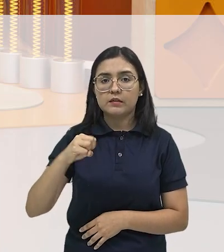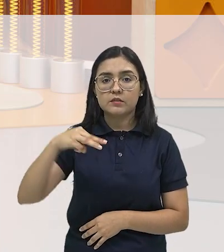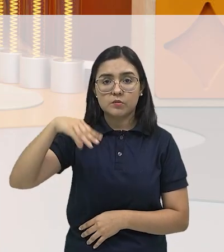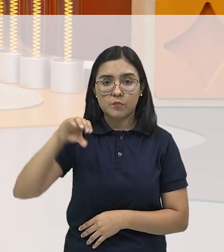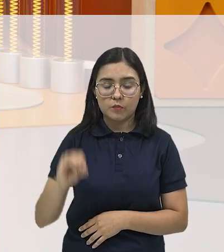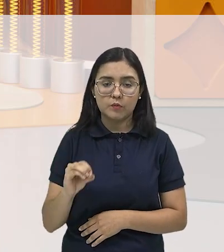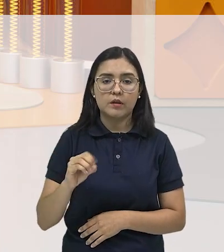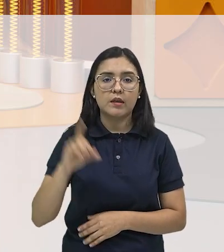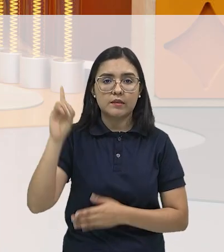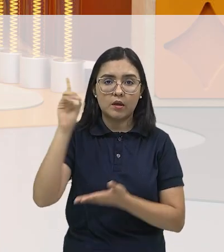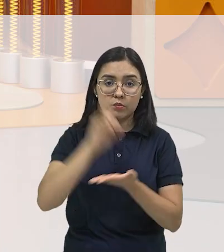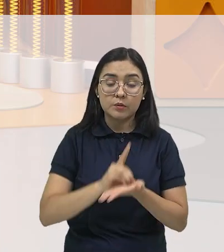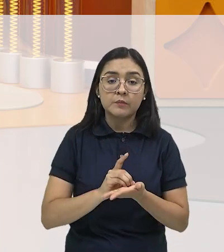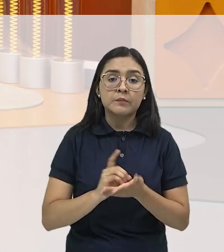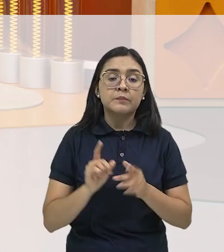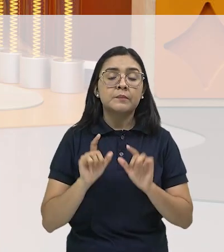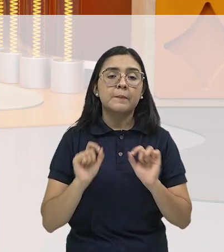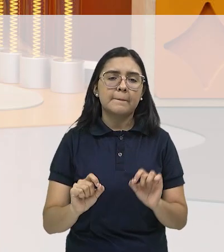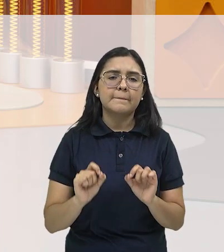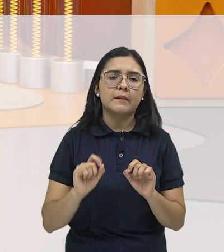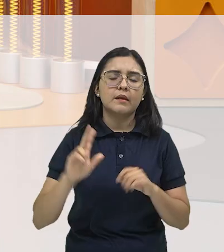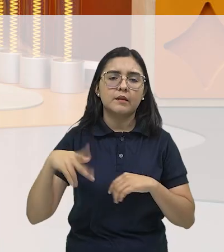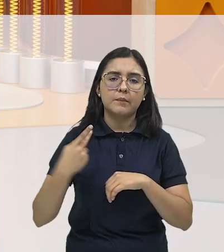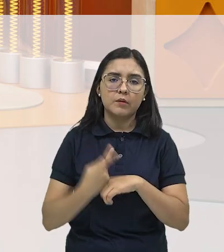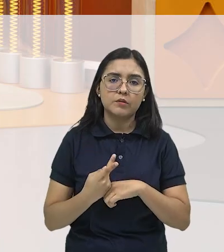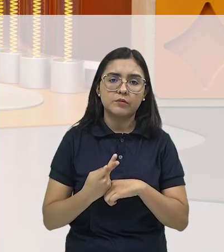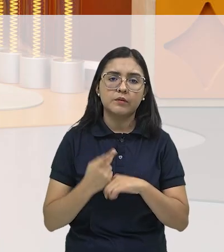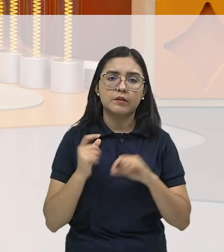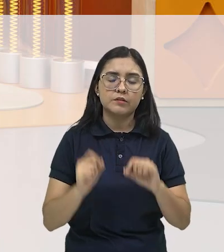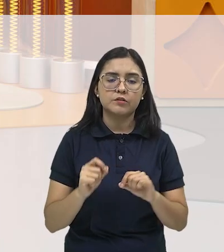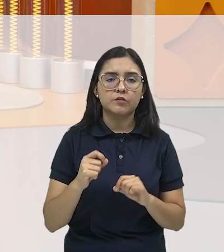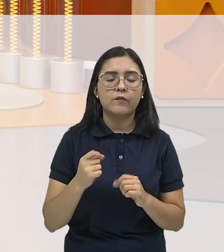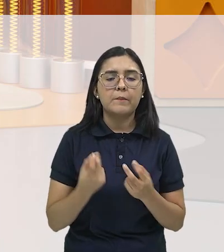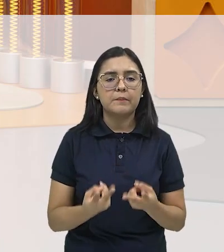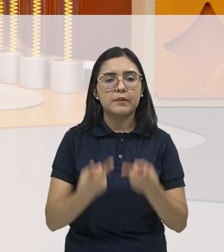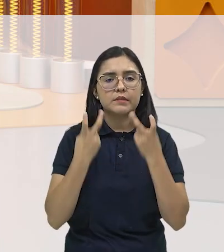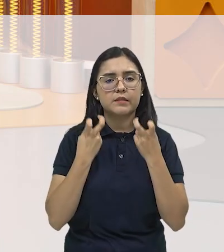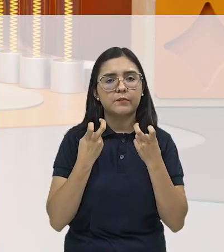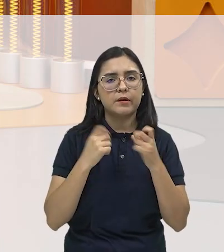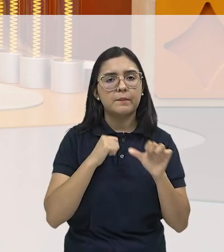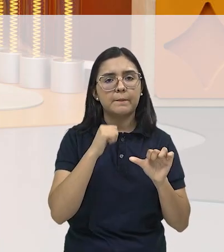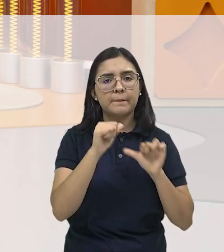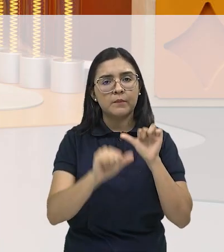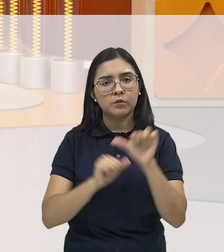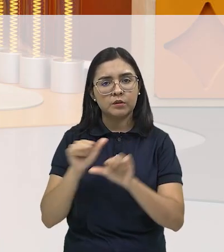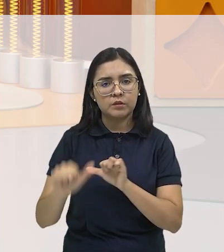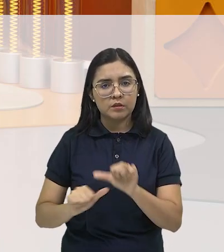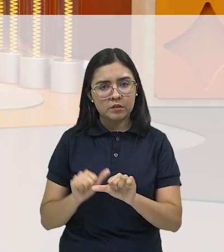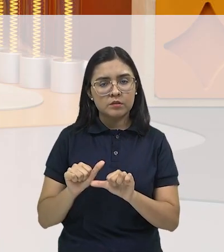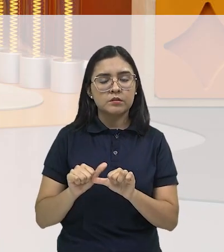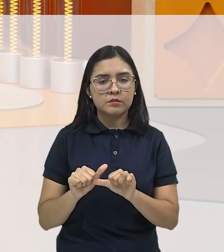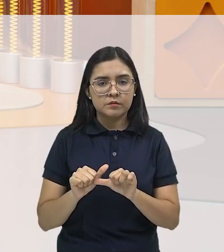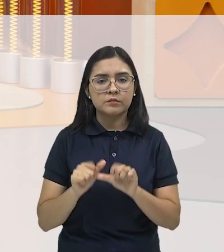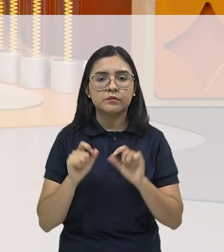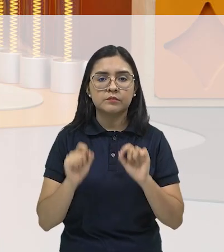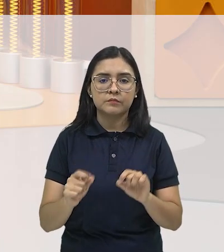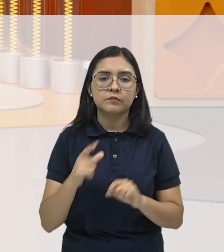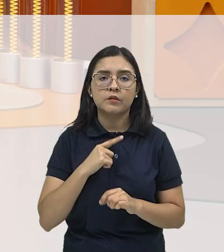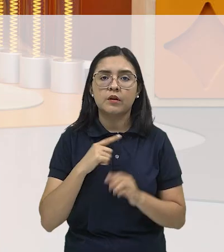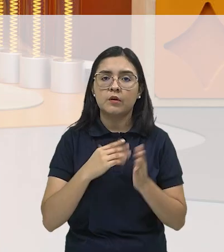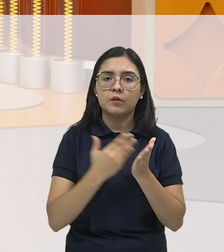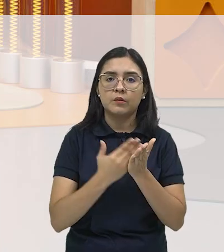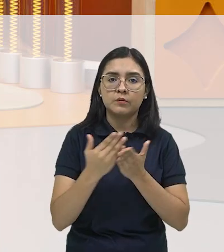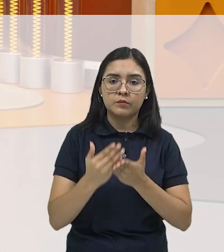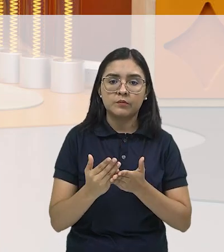centro de tudo. A partir desse momento, a gente vai começar a observar uma mudança nessa posição e a gente vê, então, a introdução